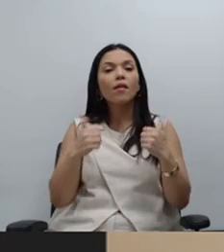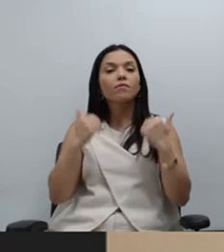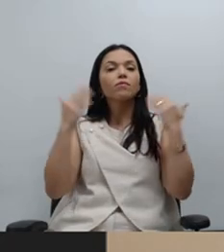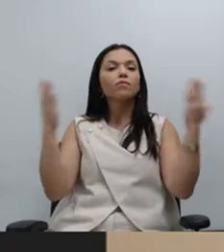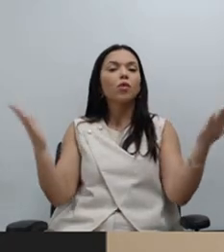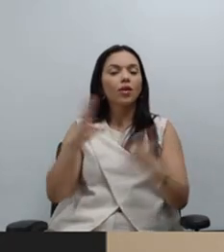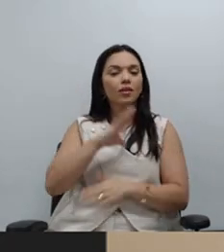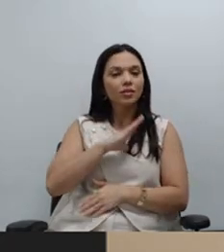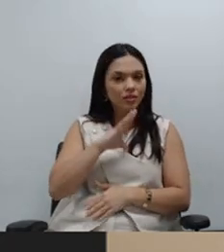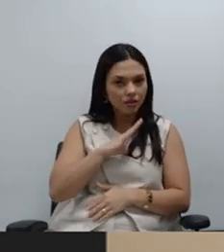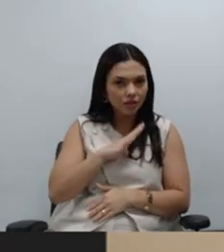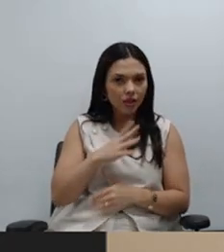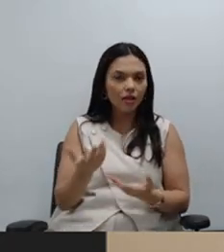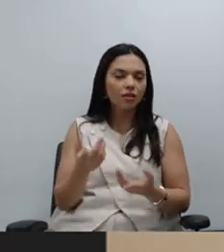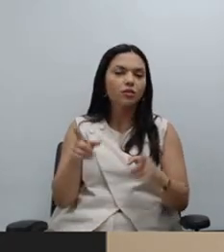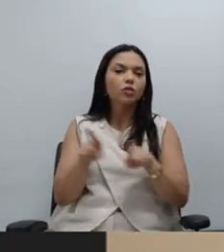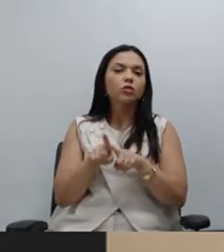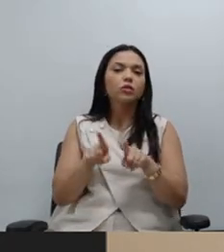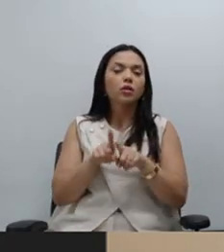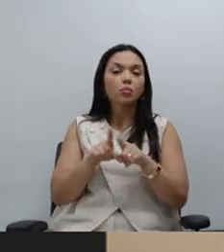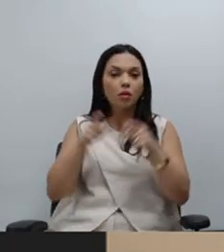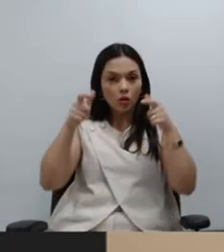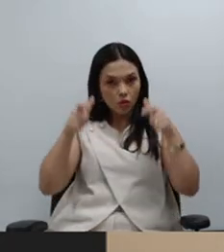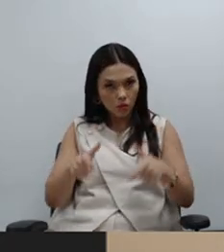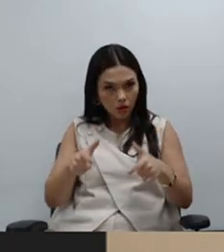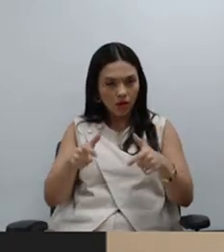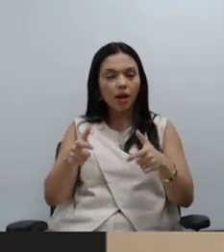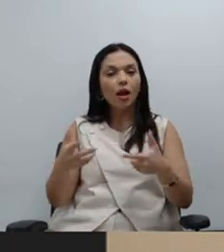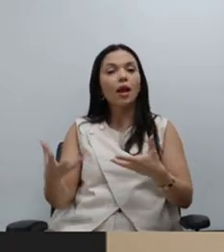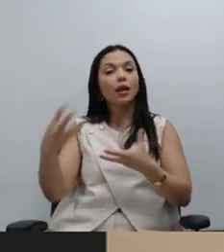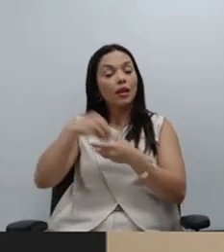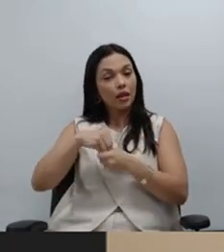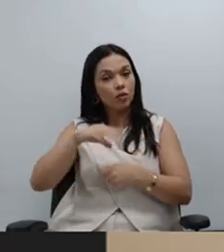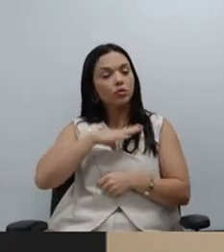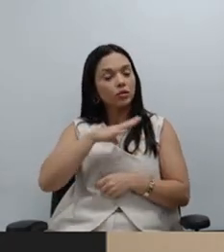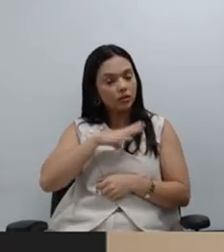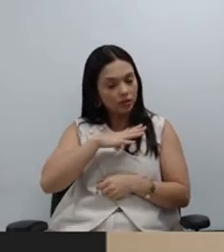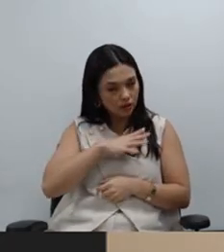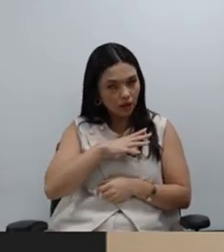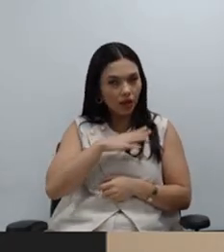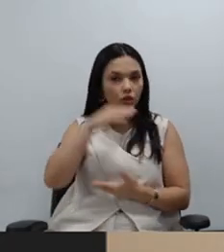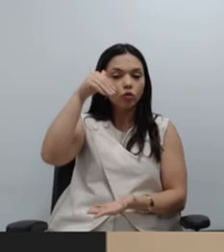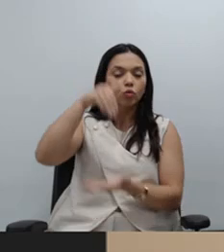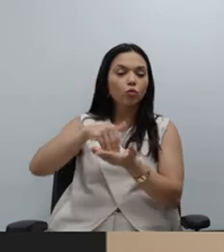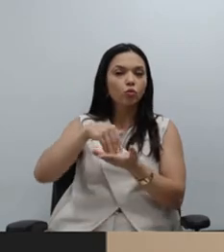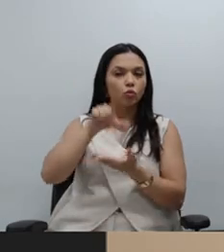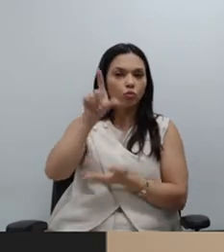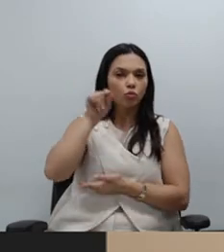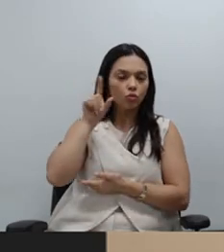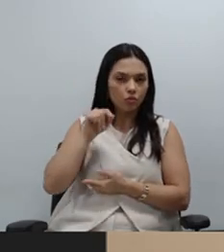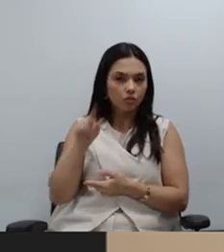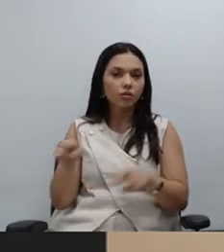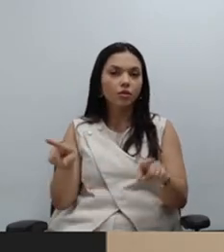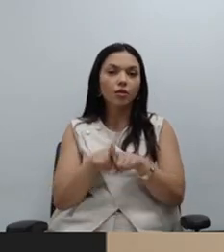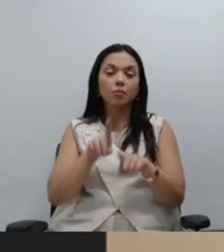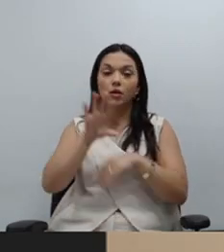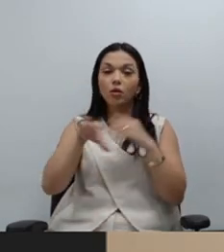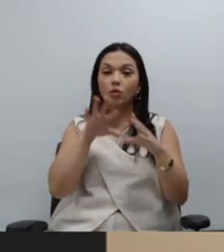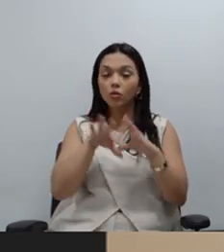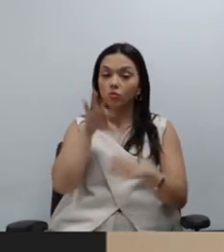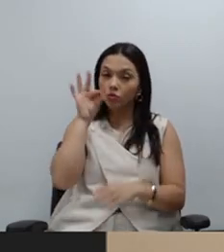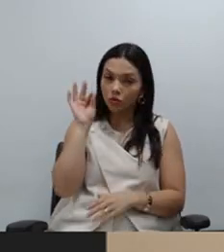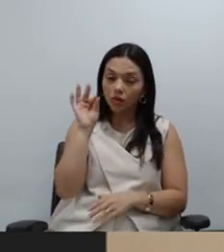colocaram unidades de dentro de sua cidade como segunda até mesmo oitava opção, e mesmo assim, em primeira rodada do sorteio,